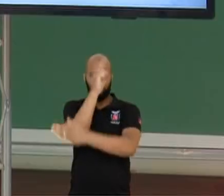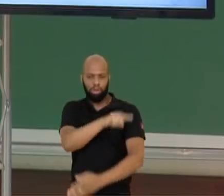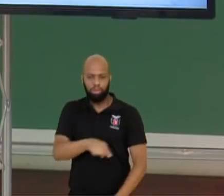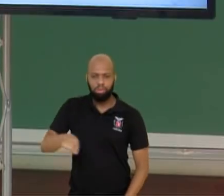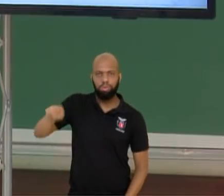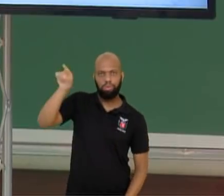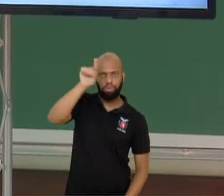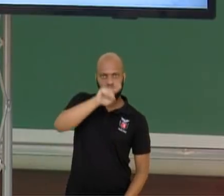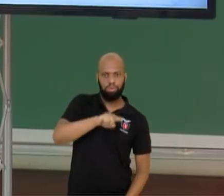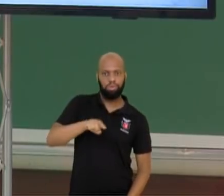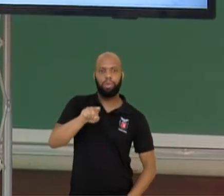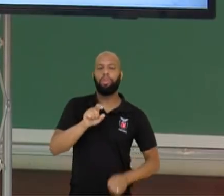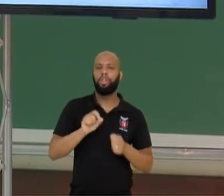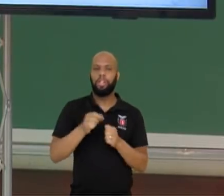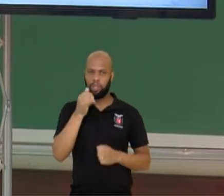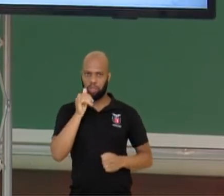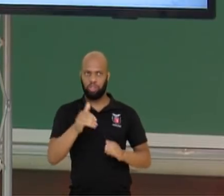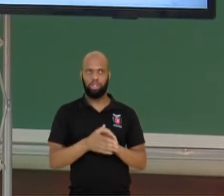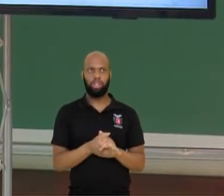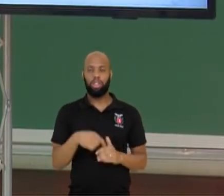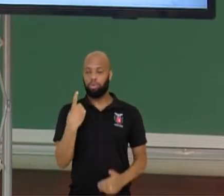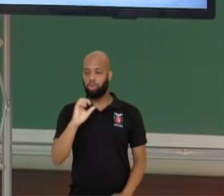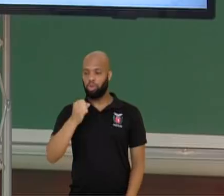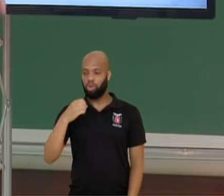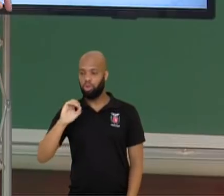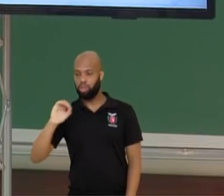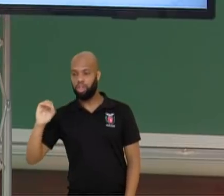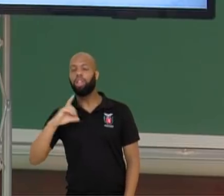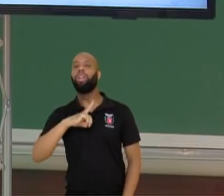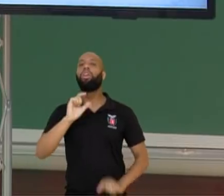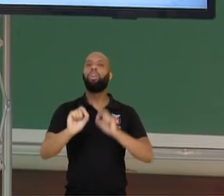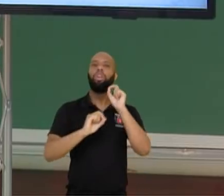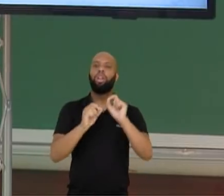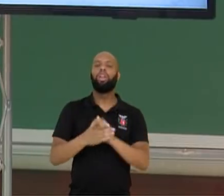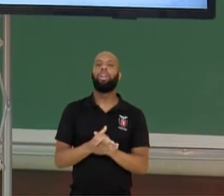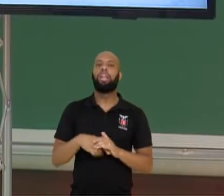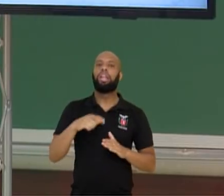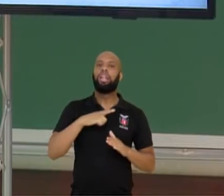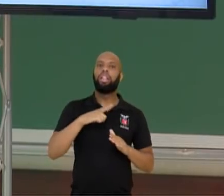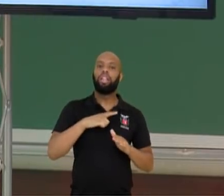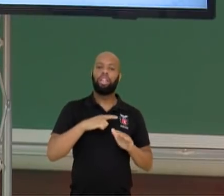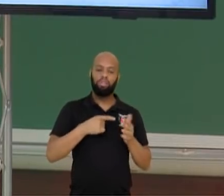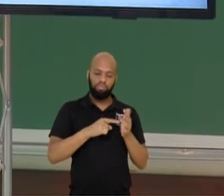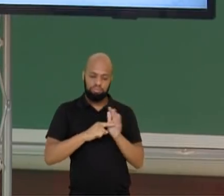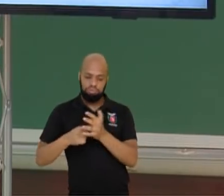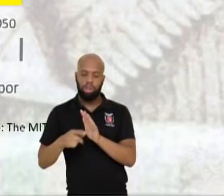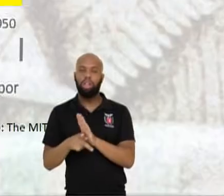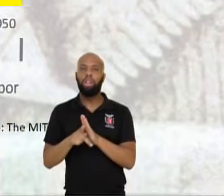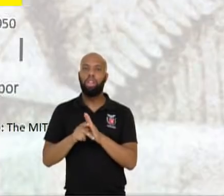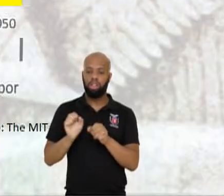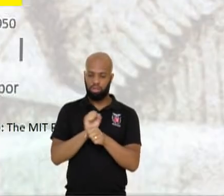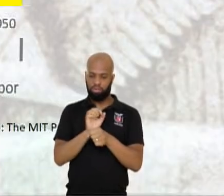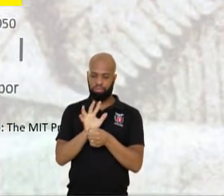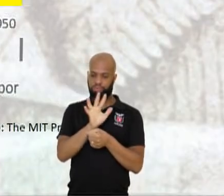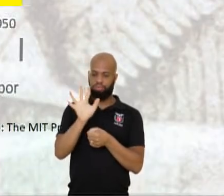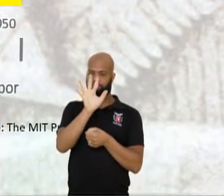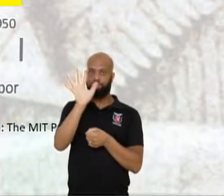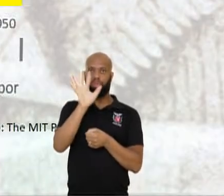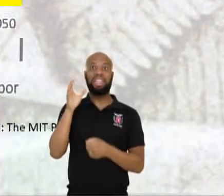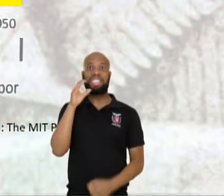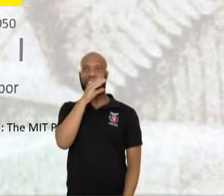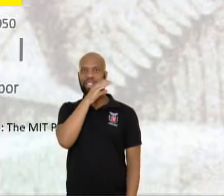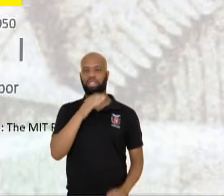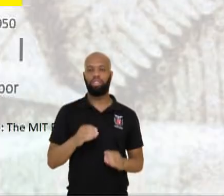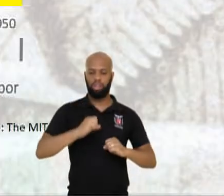está predominando ainda, está diminuindo. Mas agora a gente incluiu mais uma coisinha ali, ó, as máquinas a vapor. Vejam que a partir